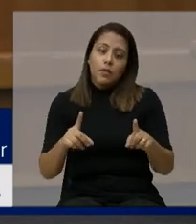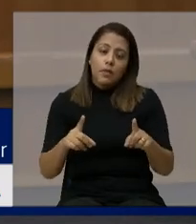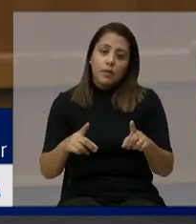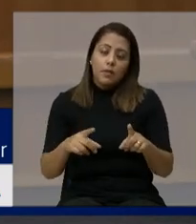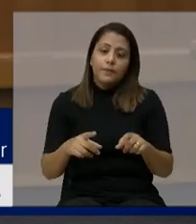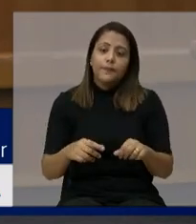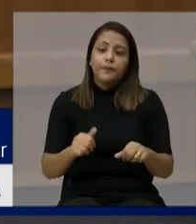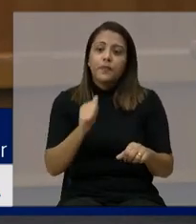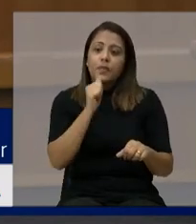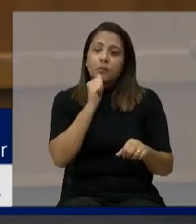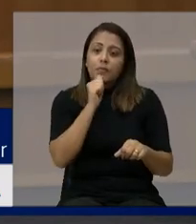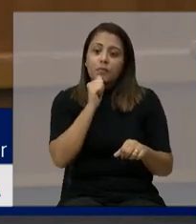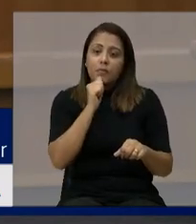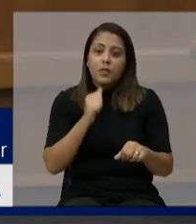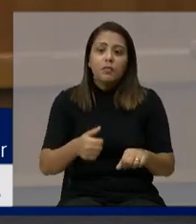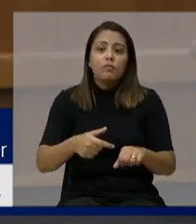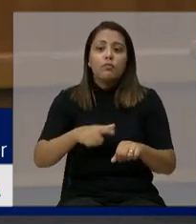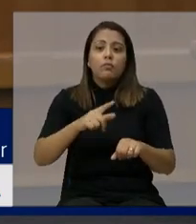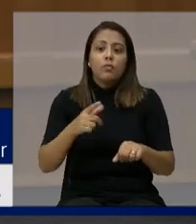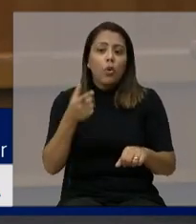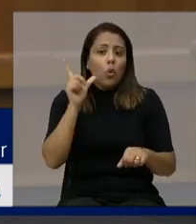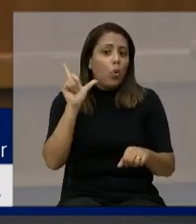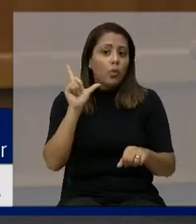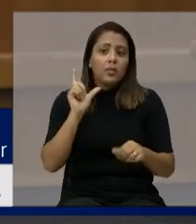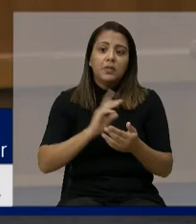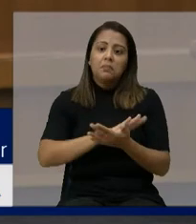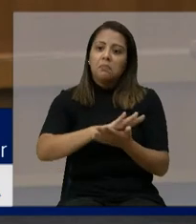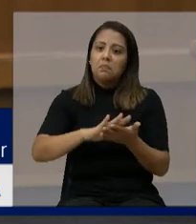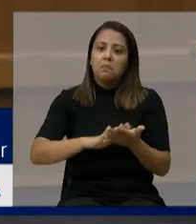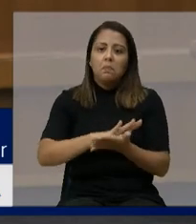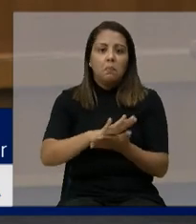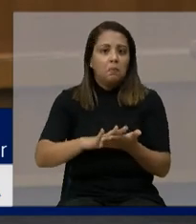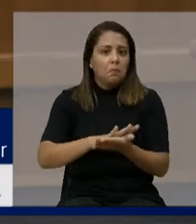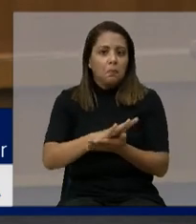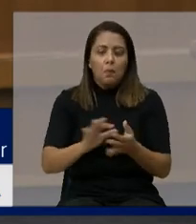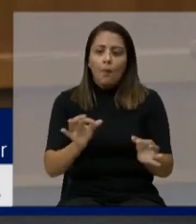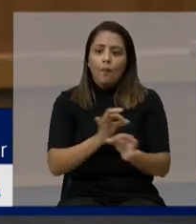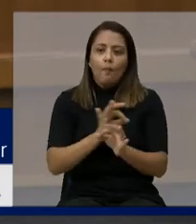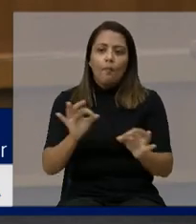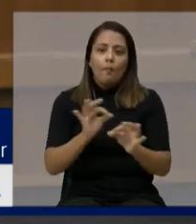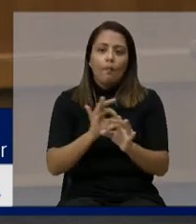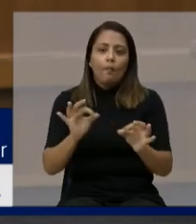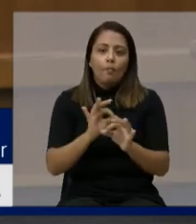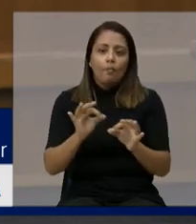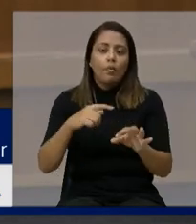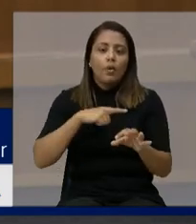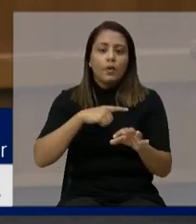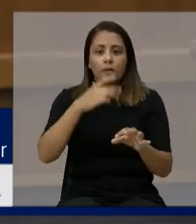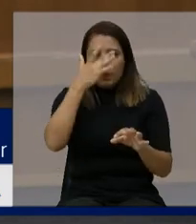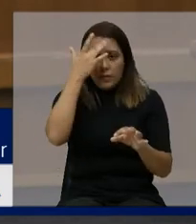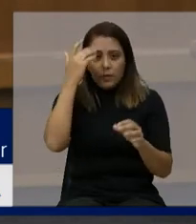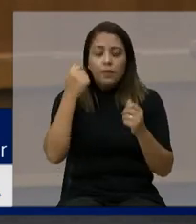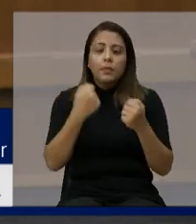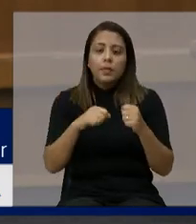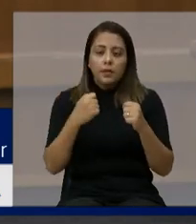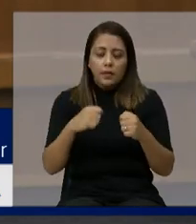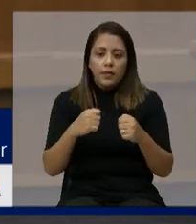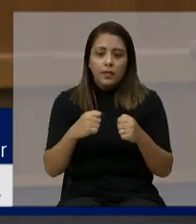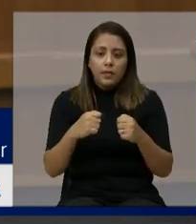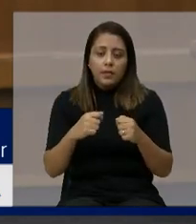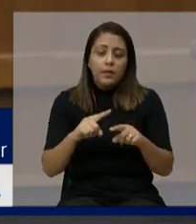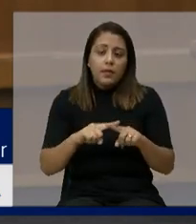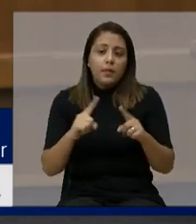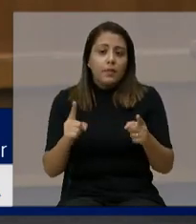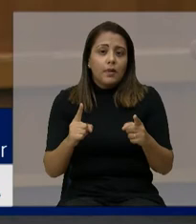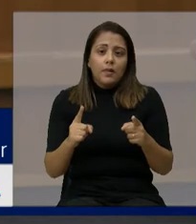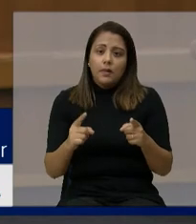o medicamento não chegou, e tem várias pessoas que fazem uso desse medicamento no Hospital Pio 12, e várias pessoas não estão conseguindo